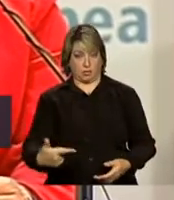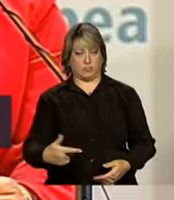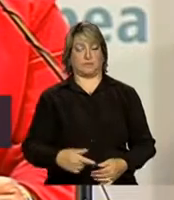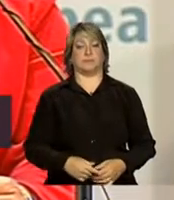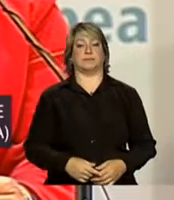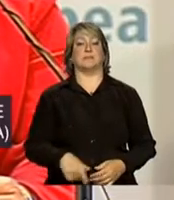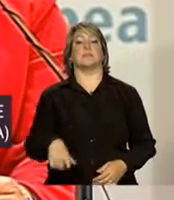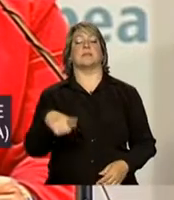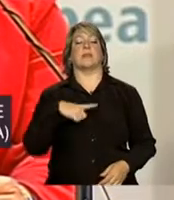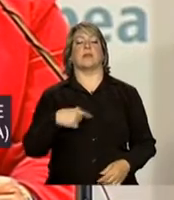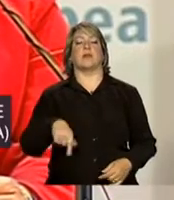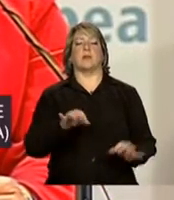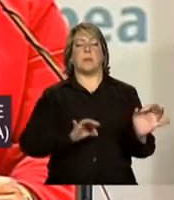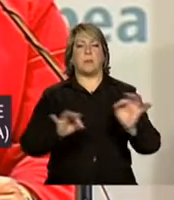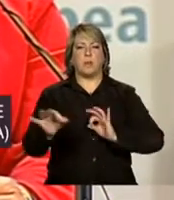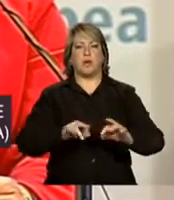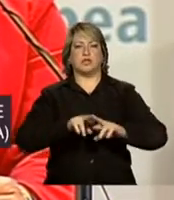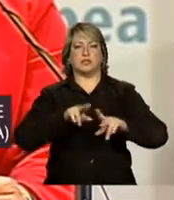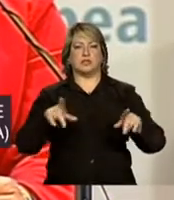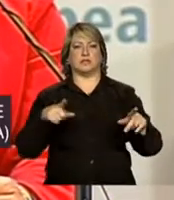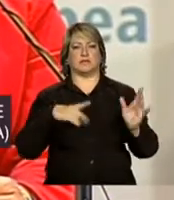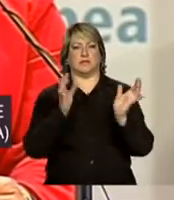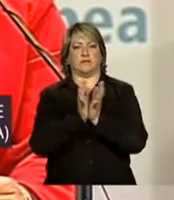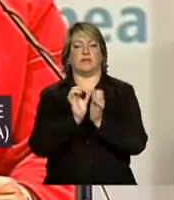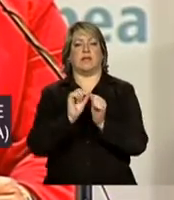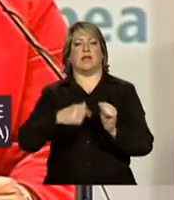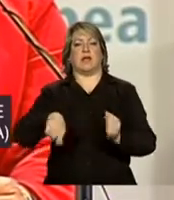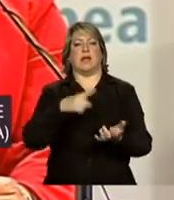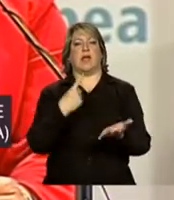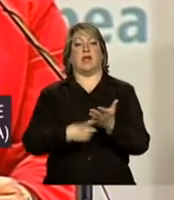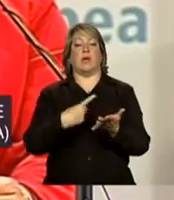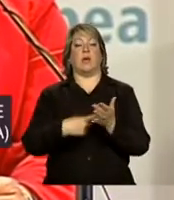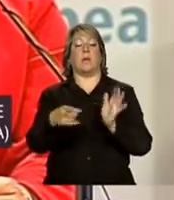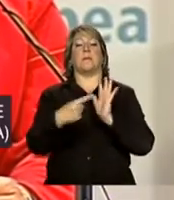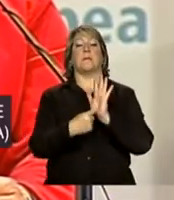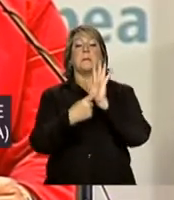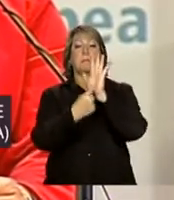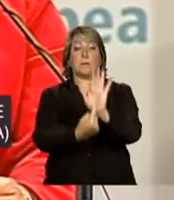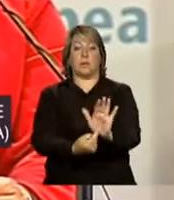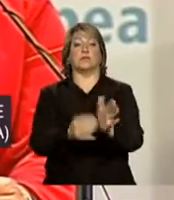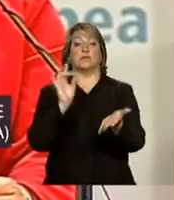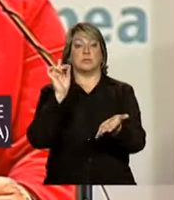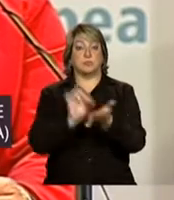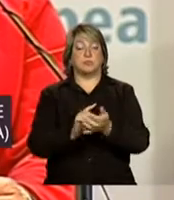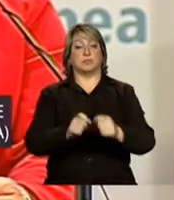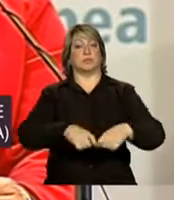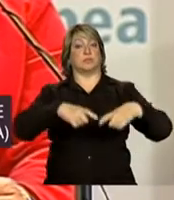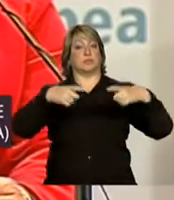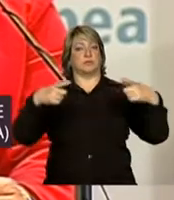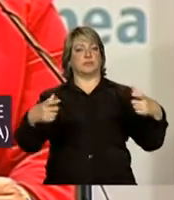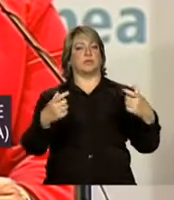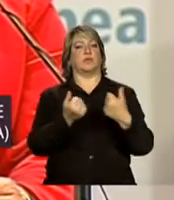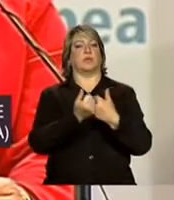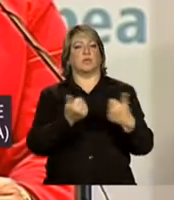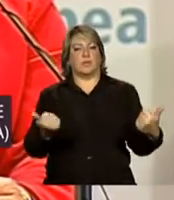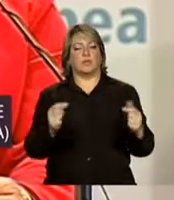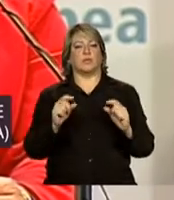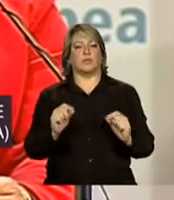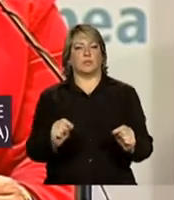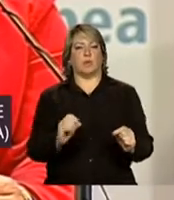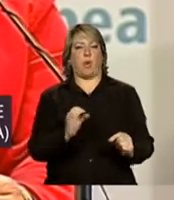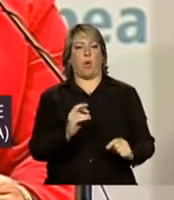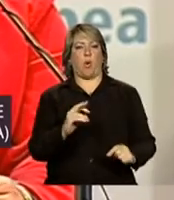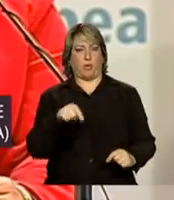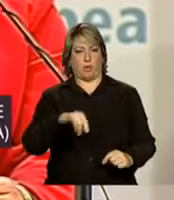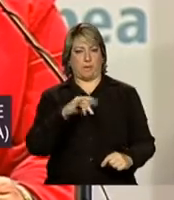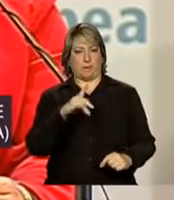projetos que estamos levando adiante relacionado a esses acordos mostra a efetiva e ampla colaboração do órgão